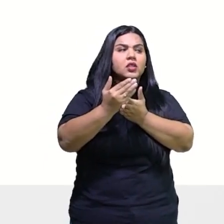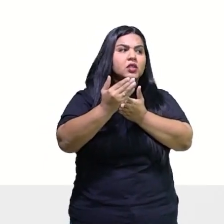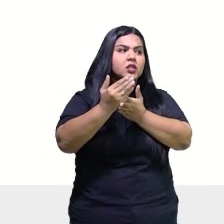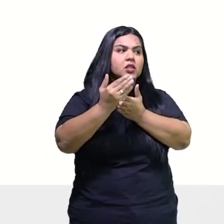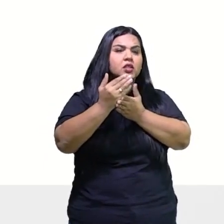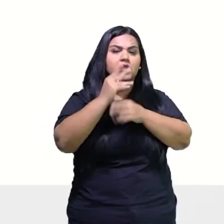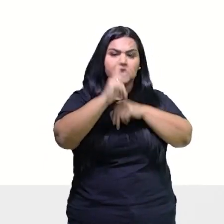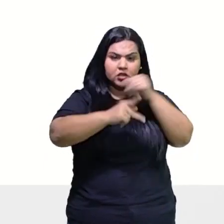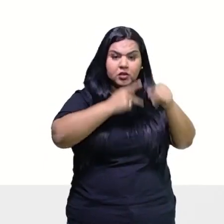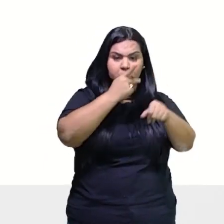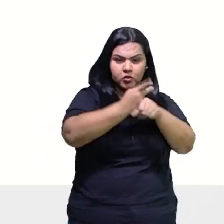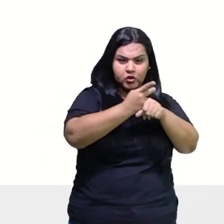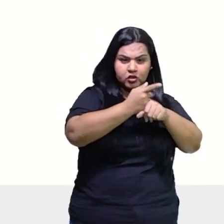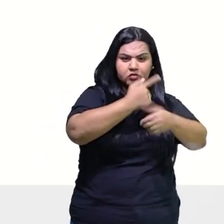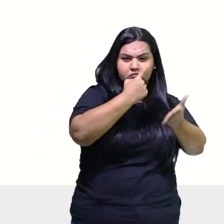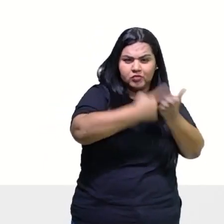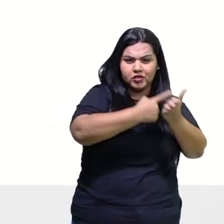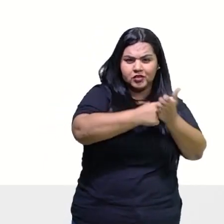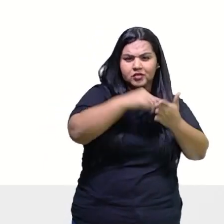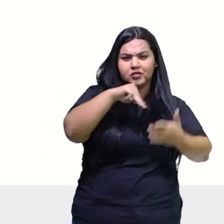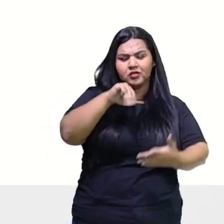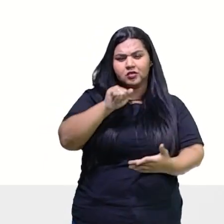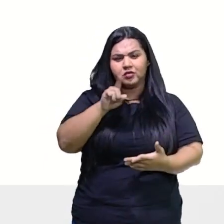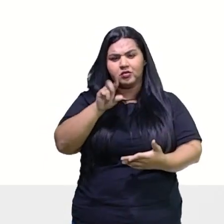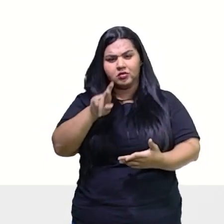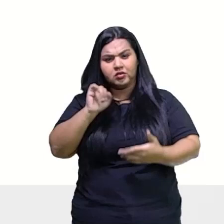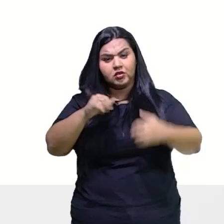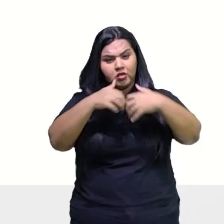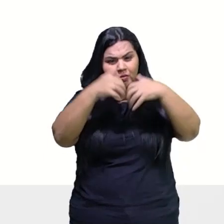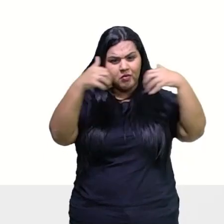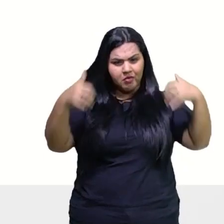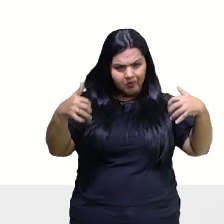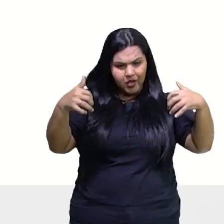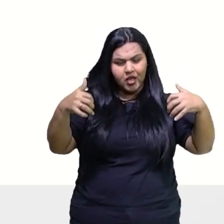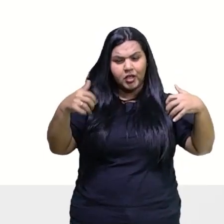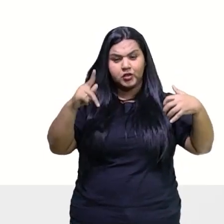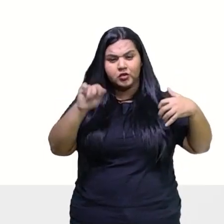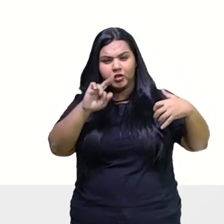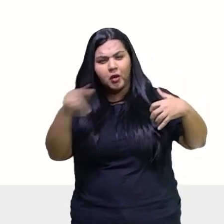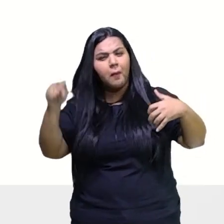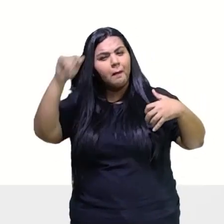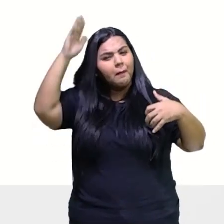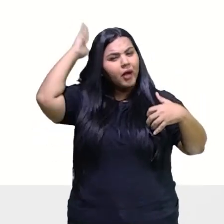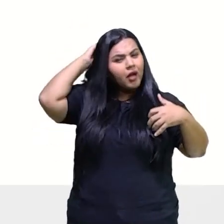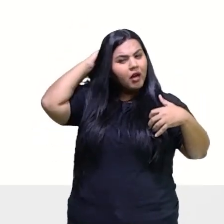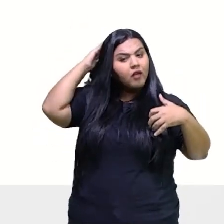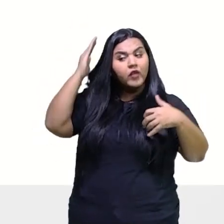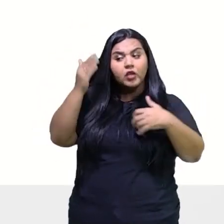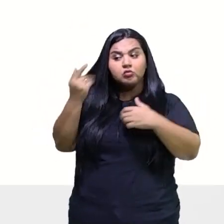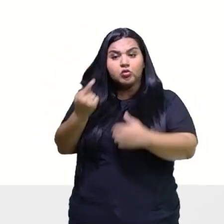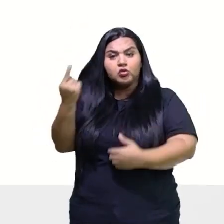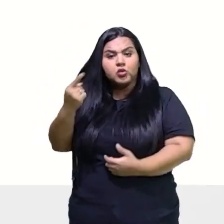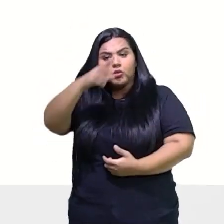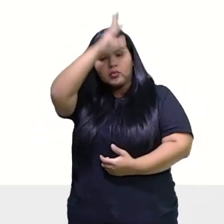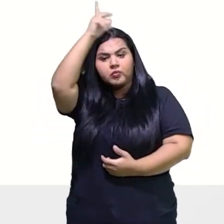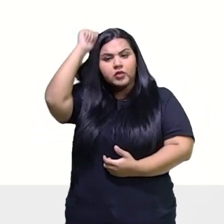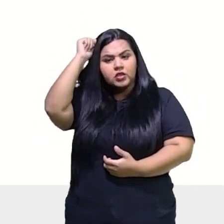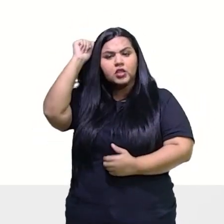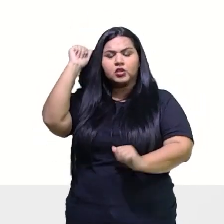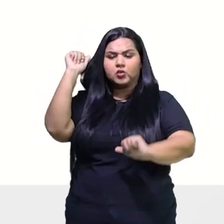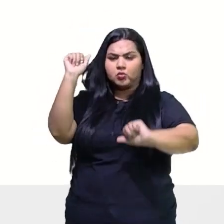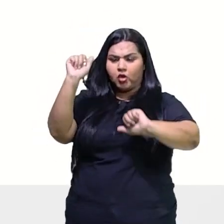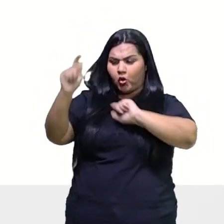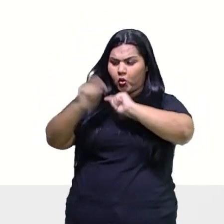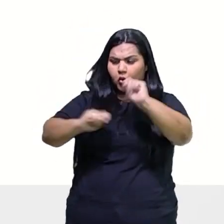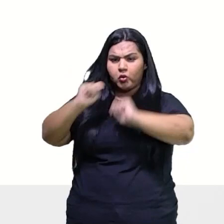depois do Tratado de Madrid, começa quando a nossa província é desmembrada do Grão-Pará, ficando só o Amazonas. A nossa economia muda